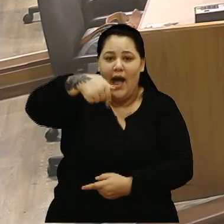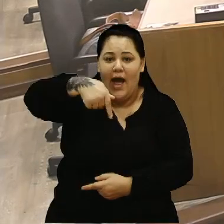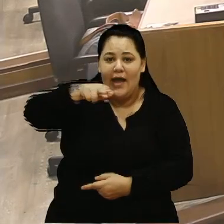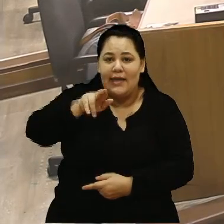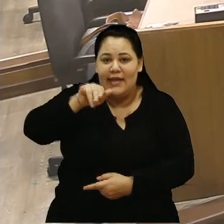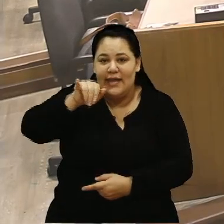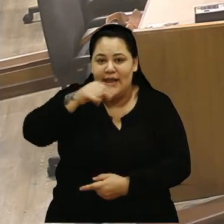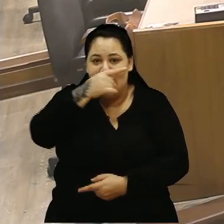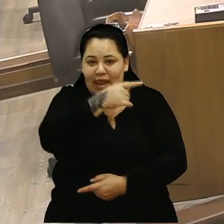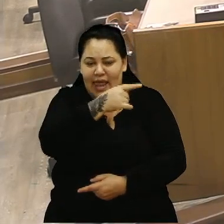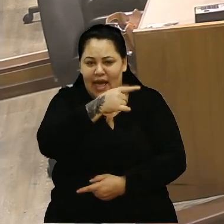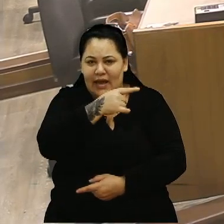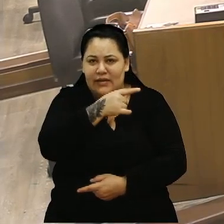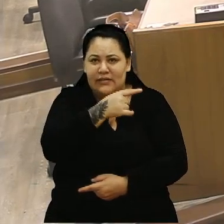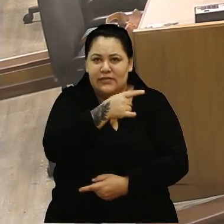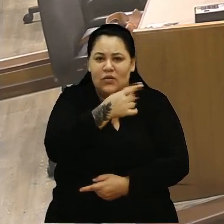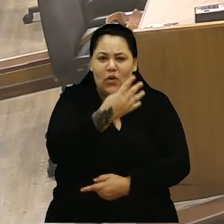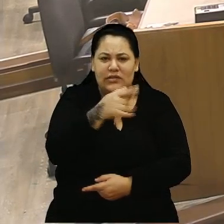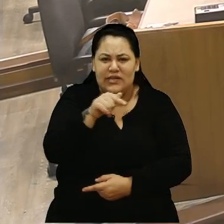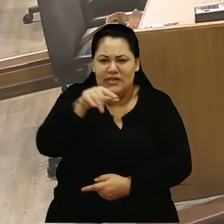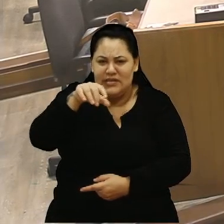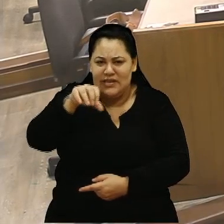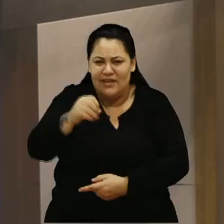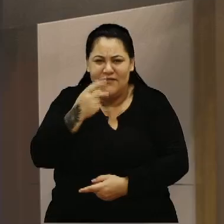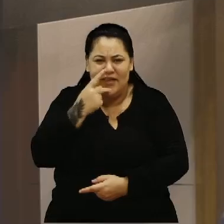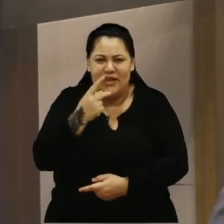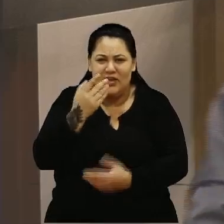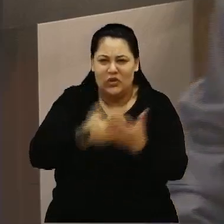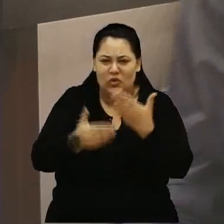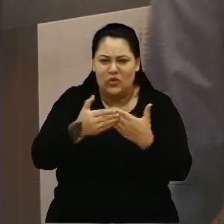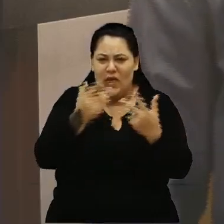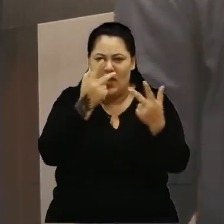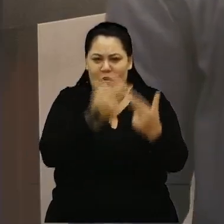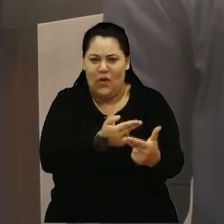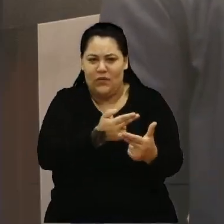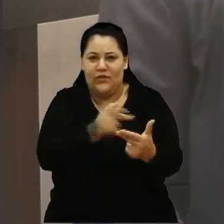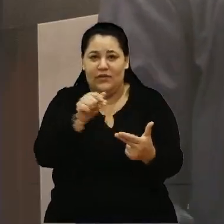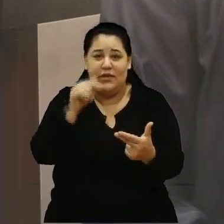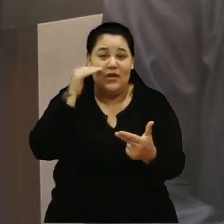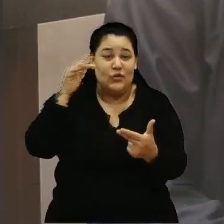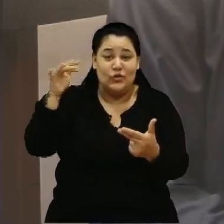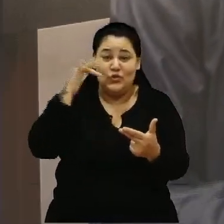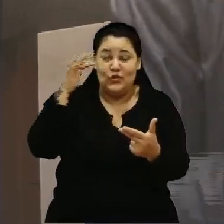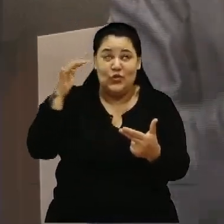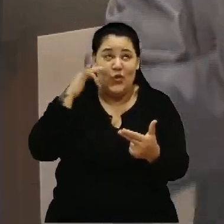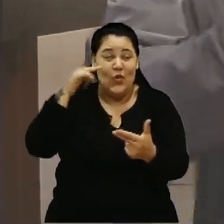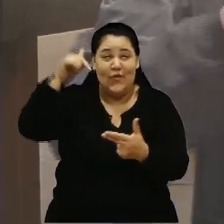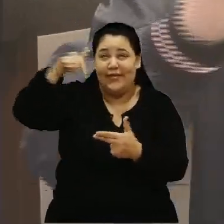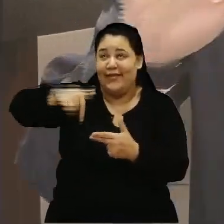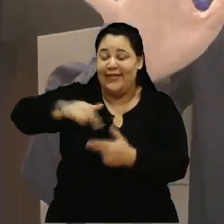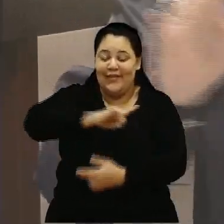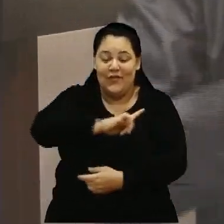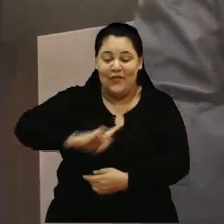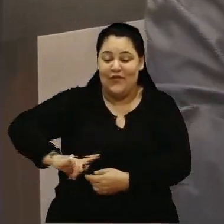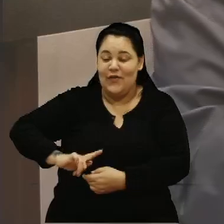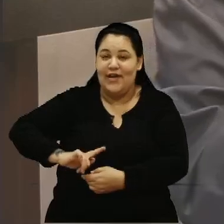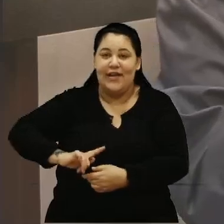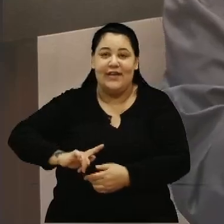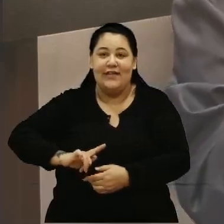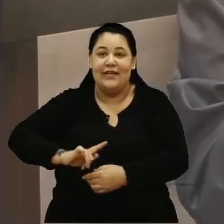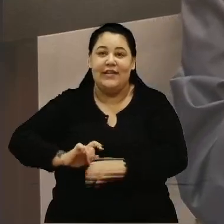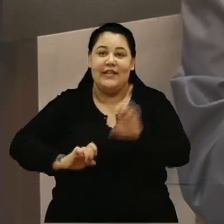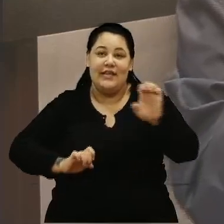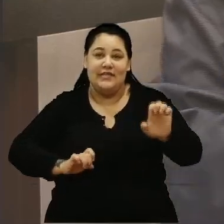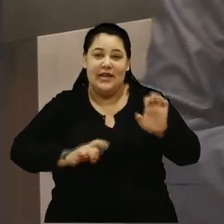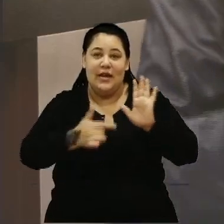ação 470, que foi falado que todo mundo é igual, e é o sonho desse governo e da esquerda, vereador Bortola, é mostrar que todo mundo é igual, que o